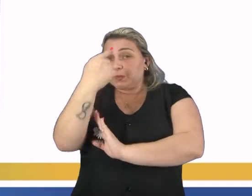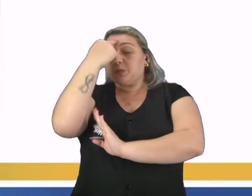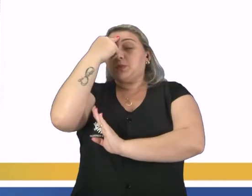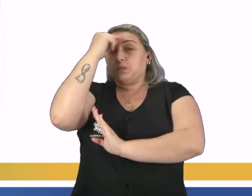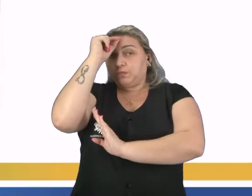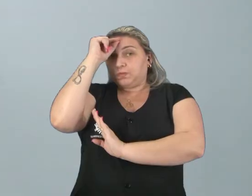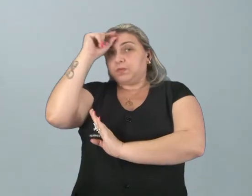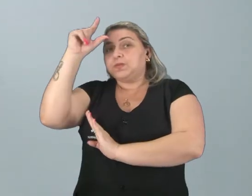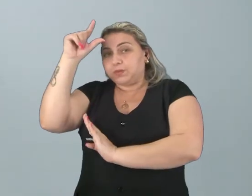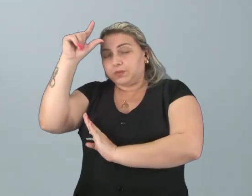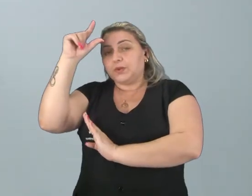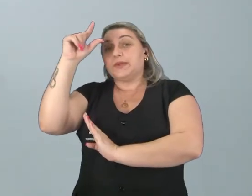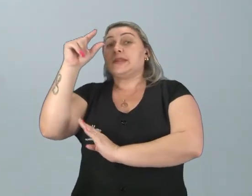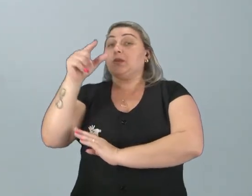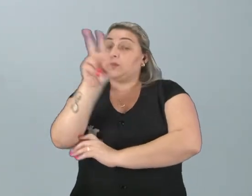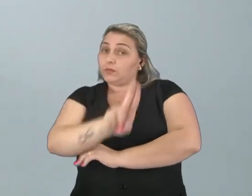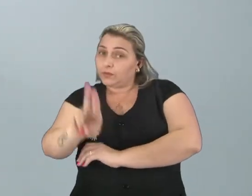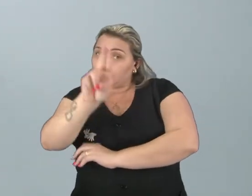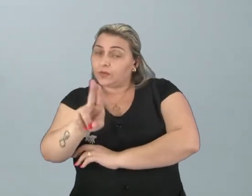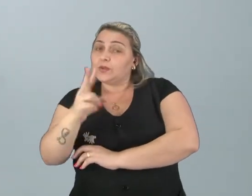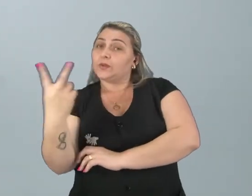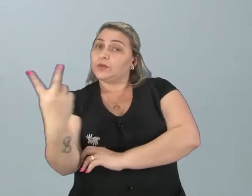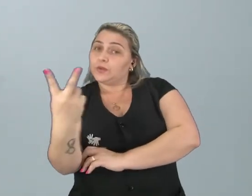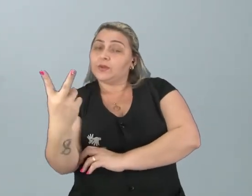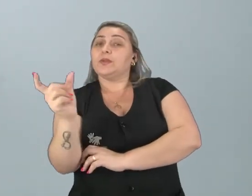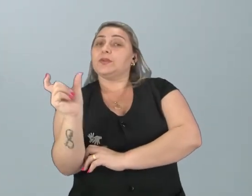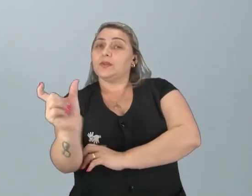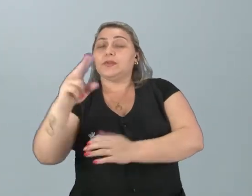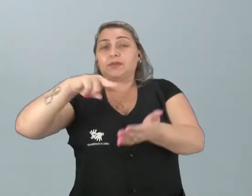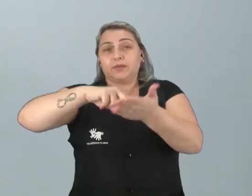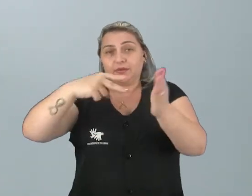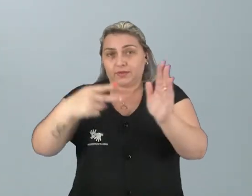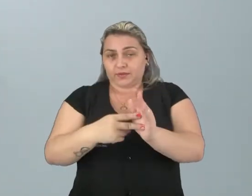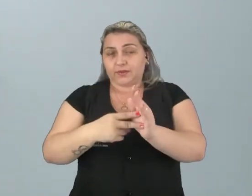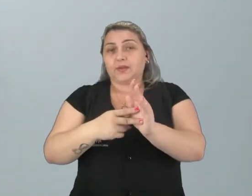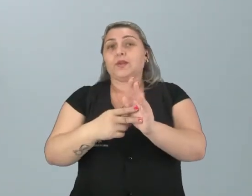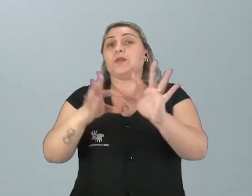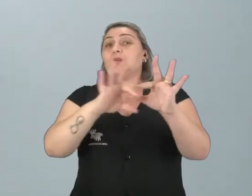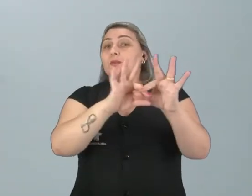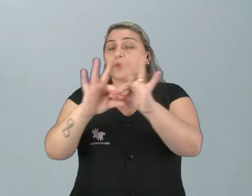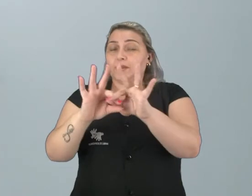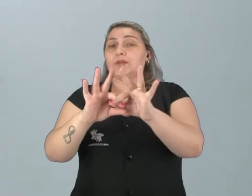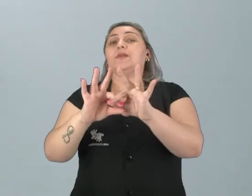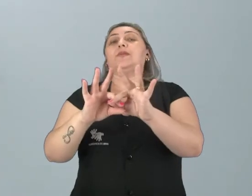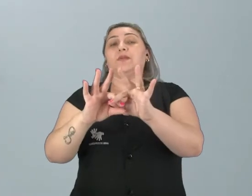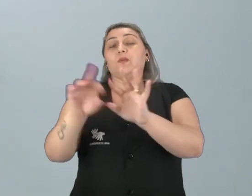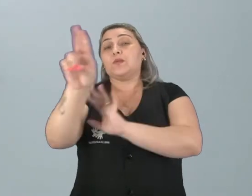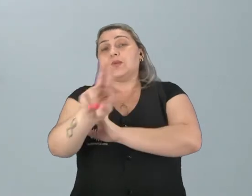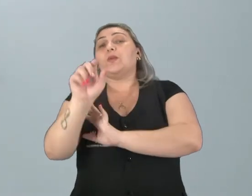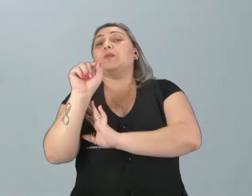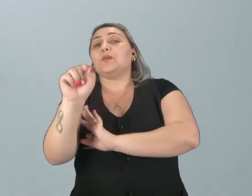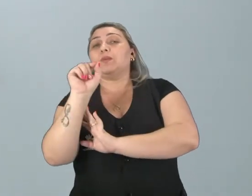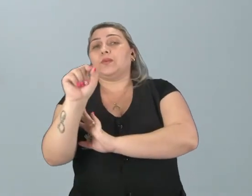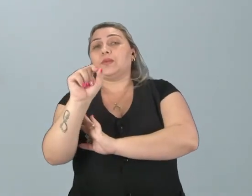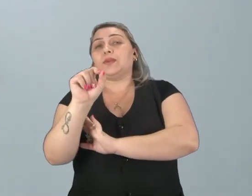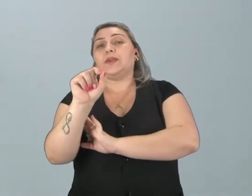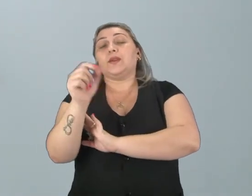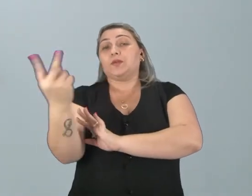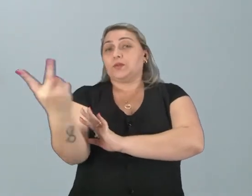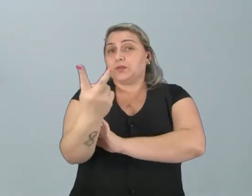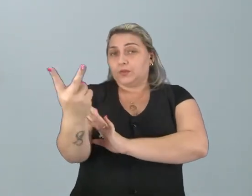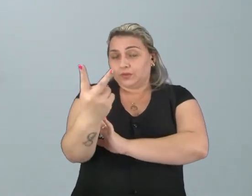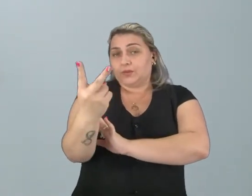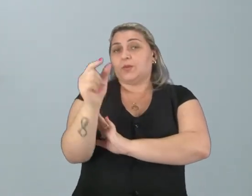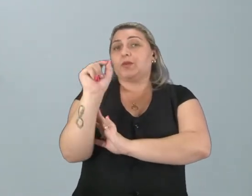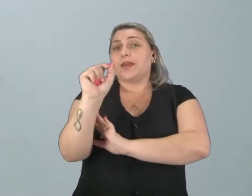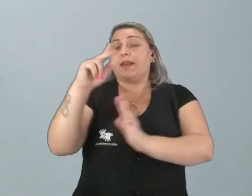duplo sentido sem intenção numa fala, num contexto maior, então você utilizou da ambiguidade